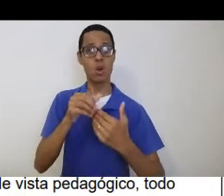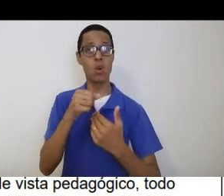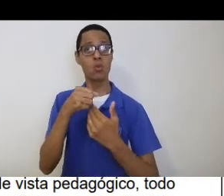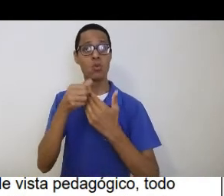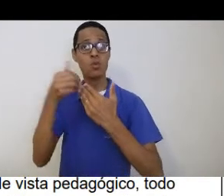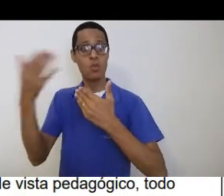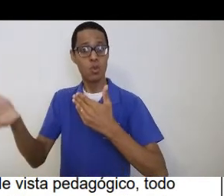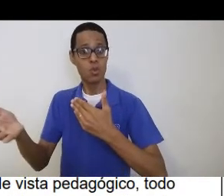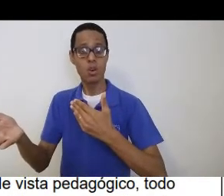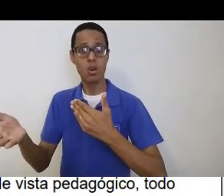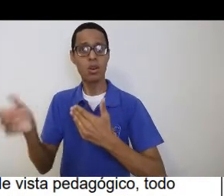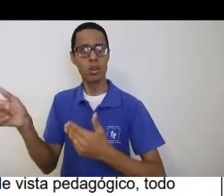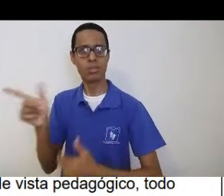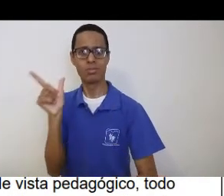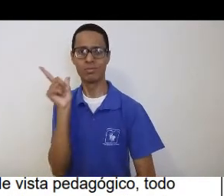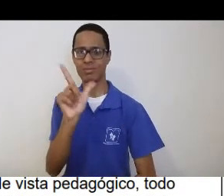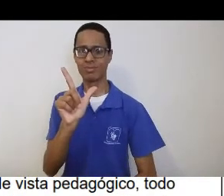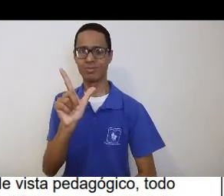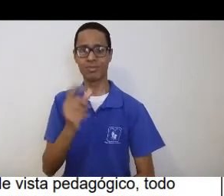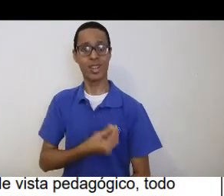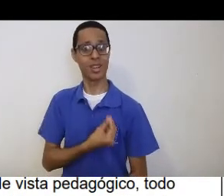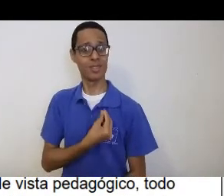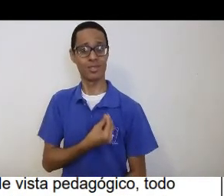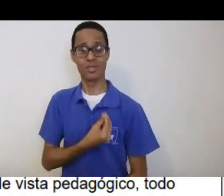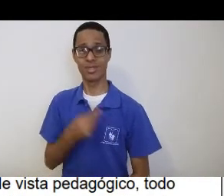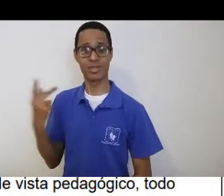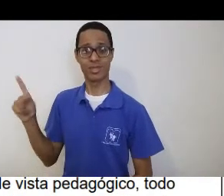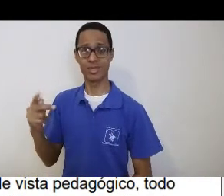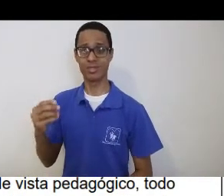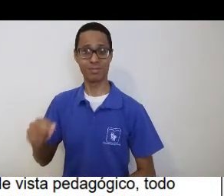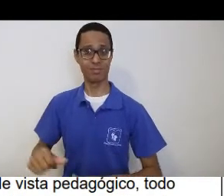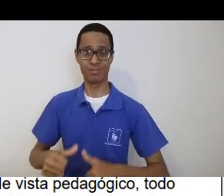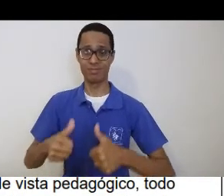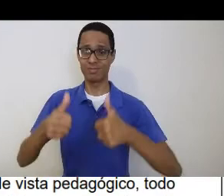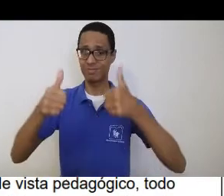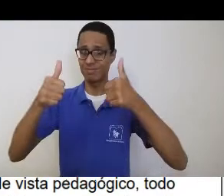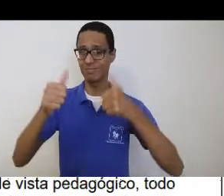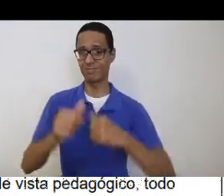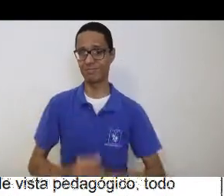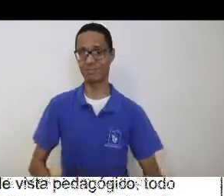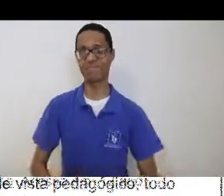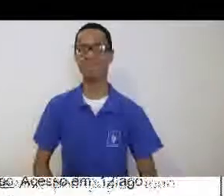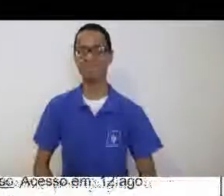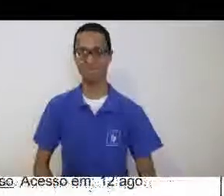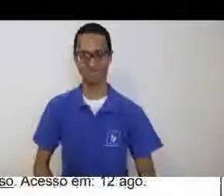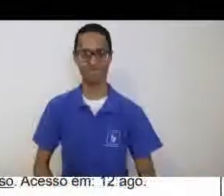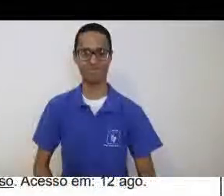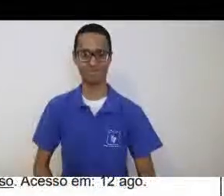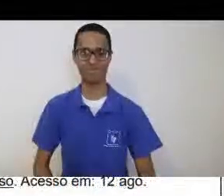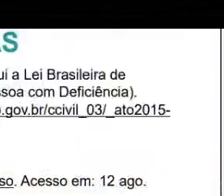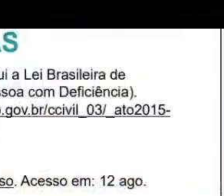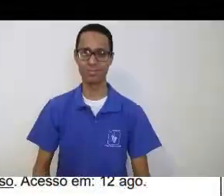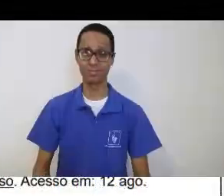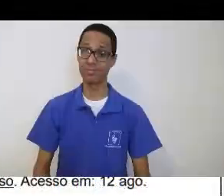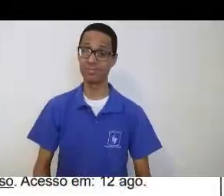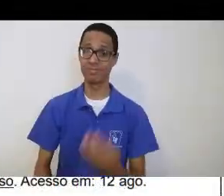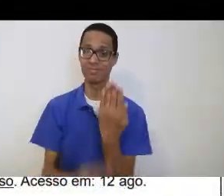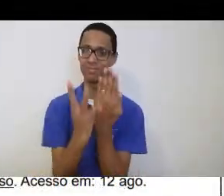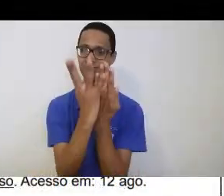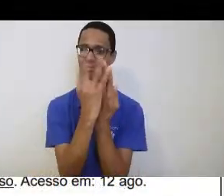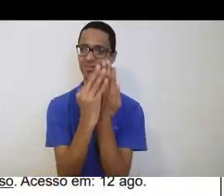nossa instituição, não importa, vai ser conduzida aí significativamente.